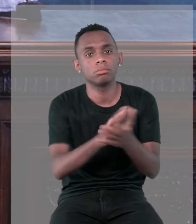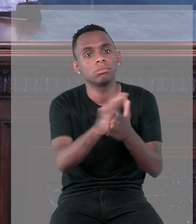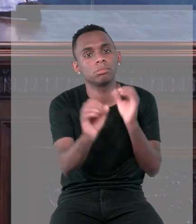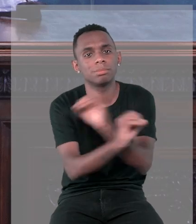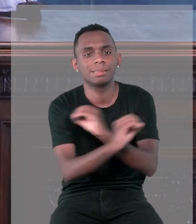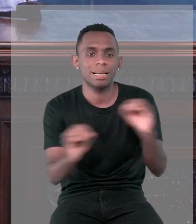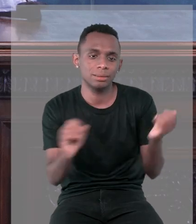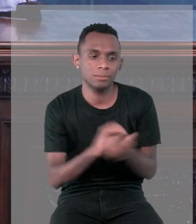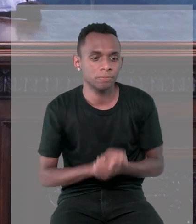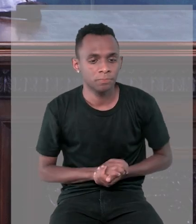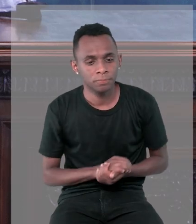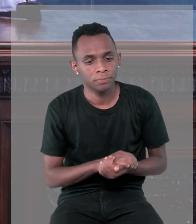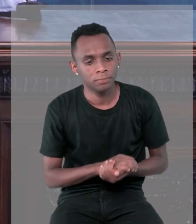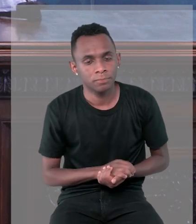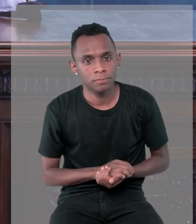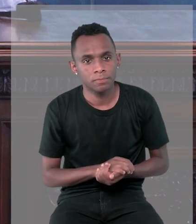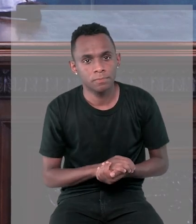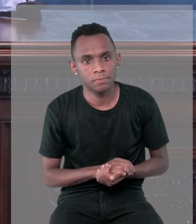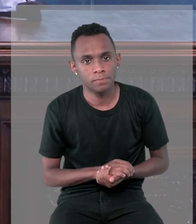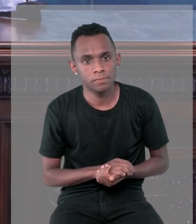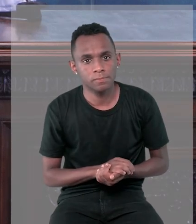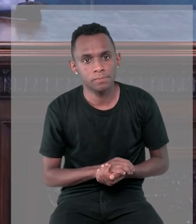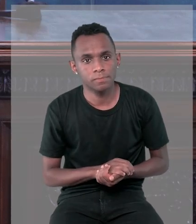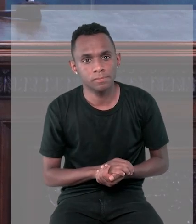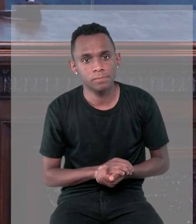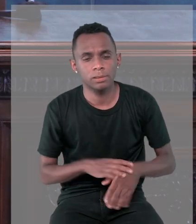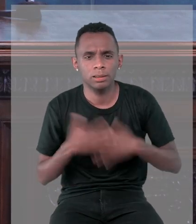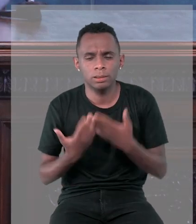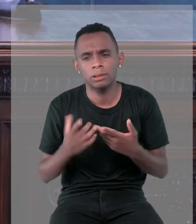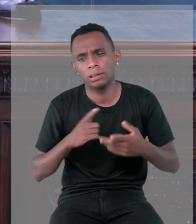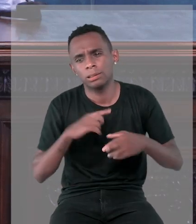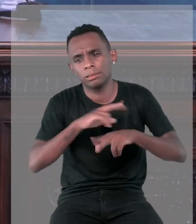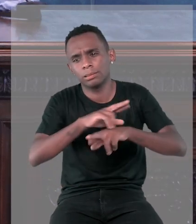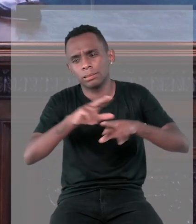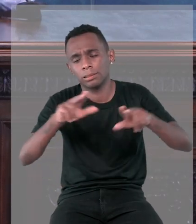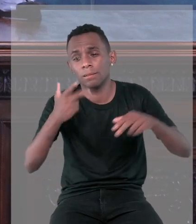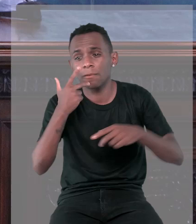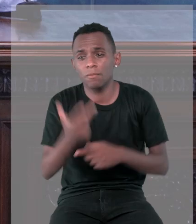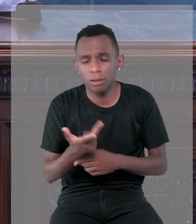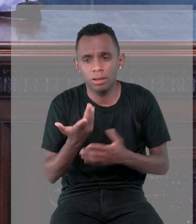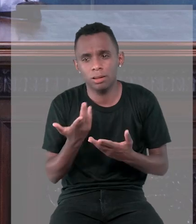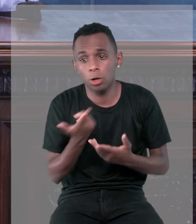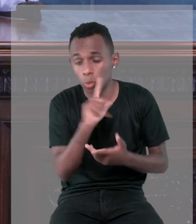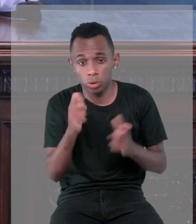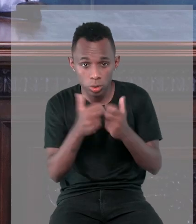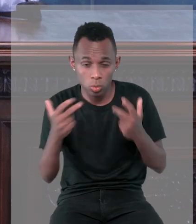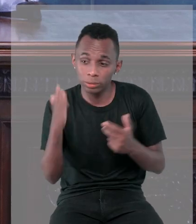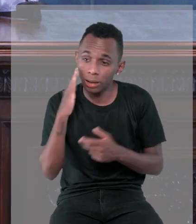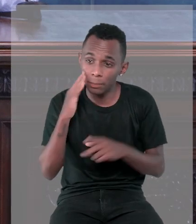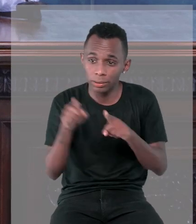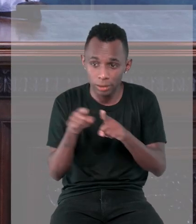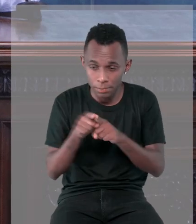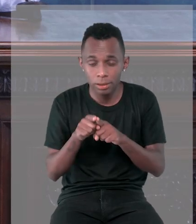né? Bom, enfim, tem tanta coisa para falar. Ô Gifone, uma outra coisinha que eu queria saber de